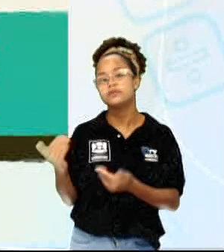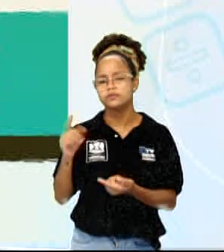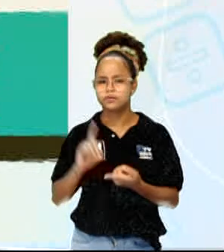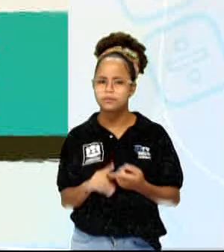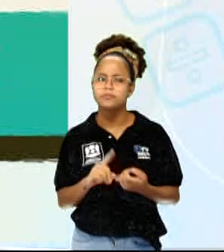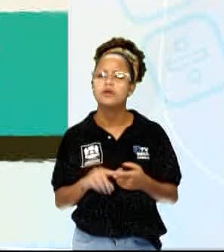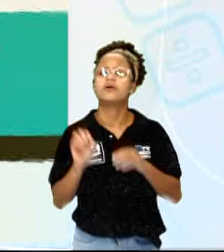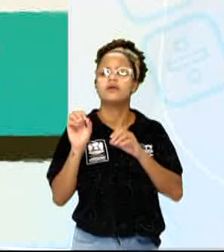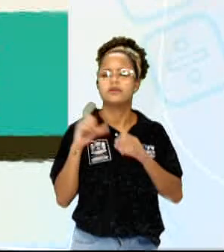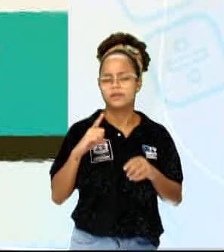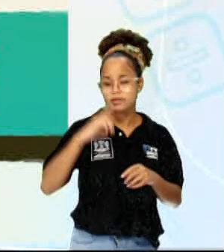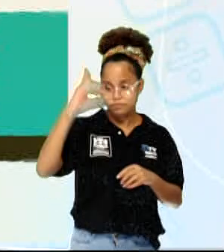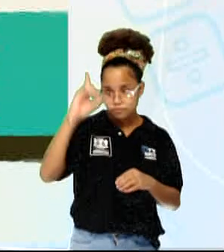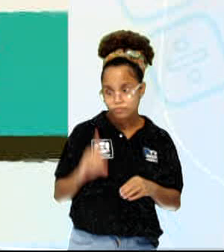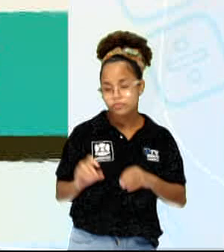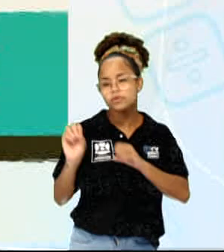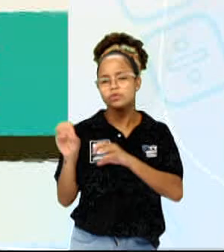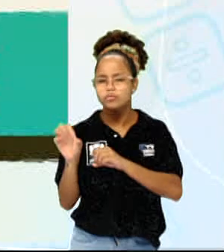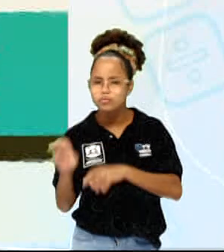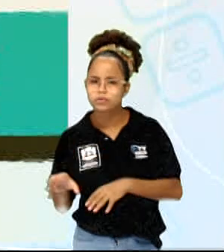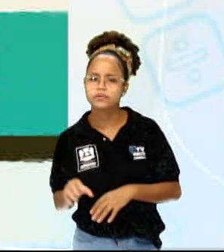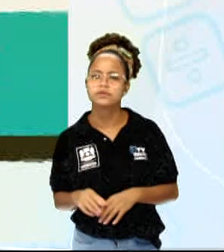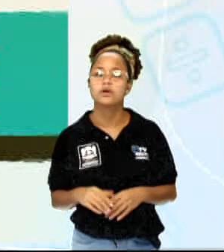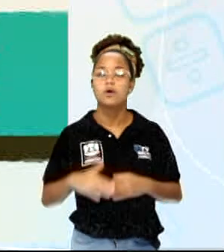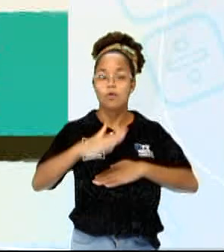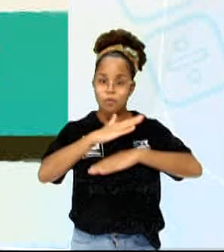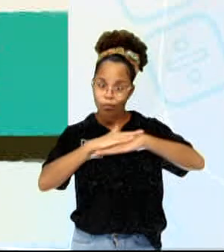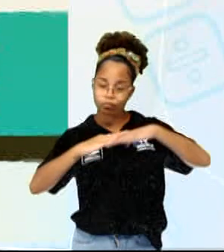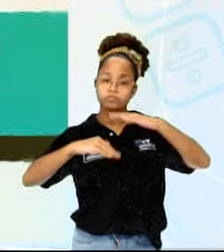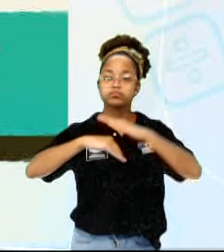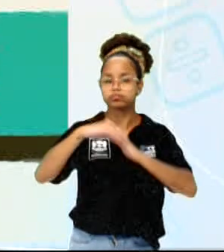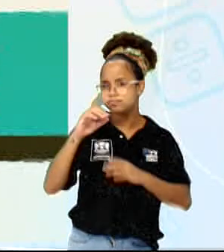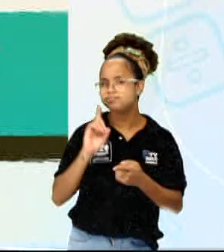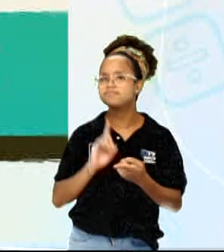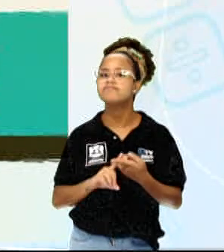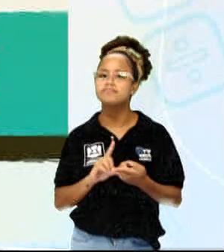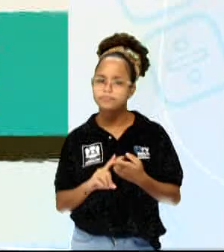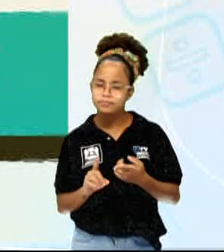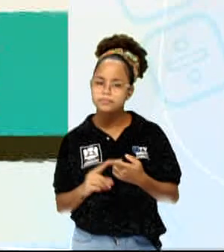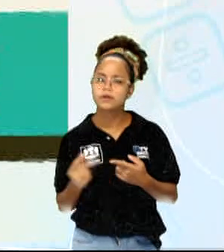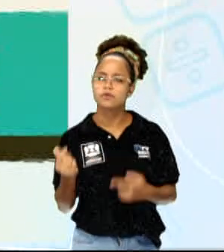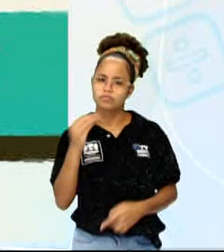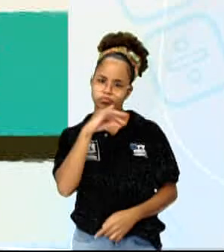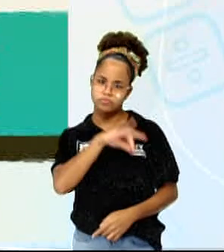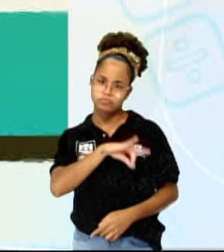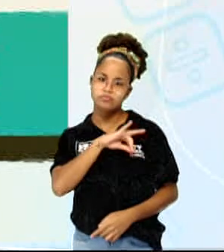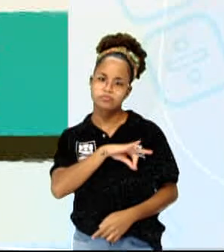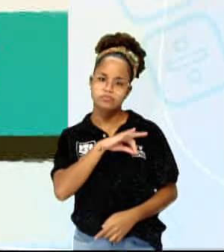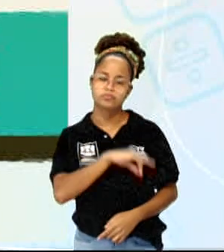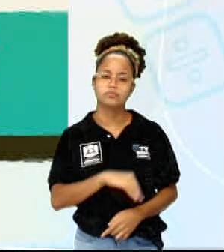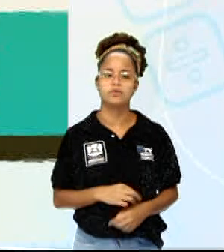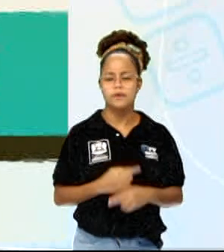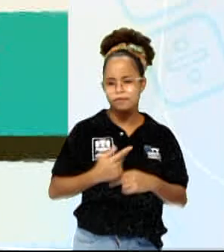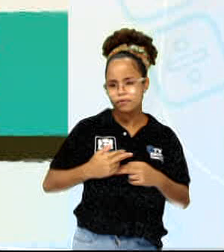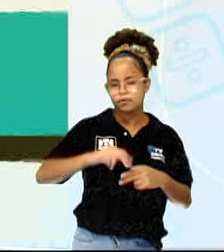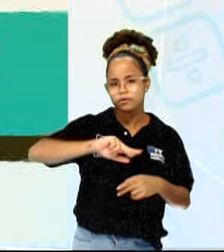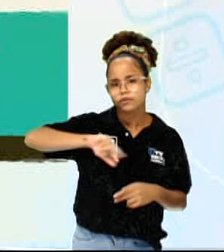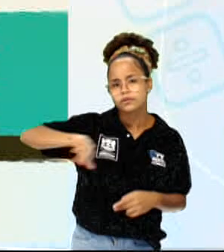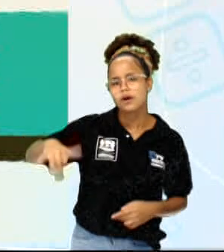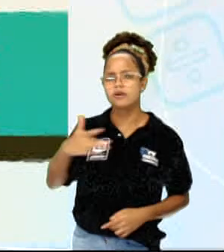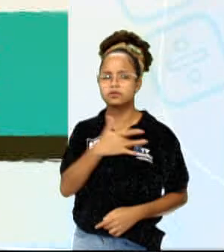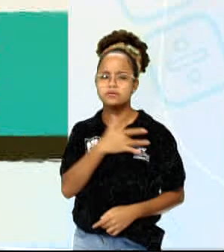à educação, tem direito à profissionalização, trabalho e renda, diversidade e igualdade,